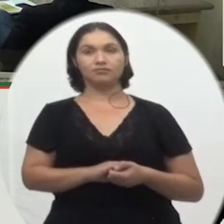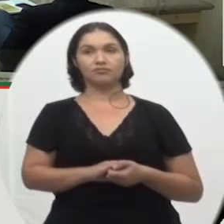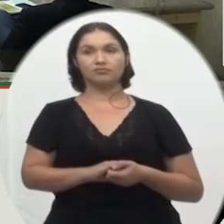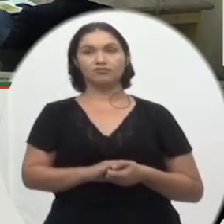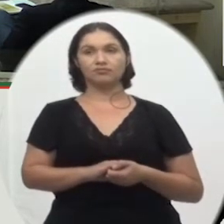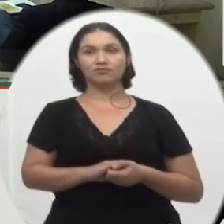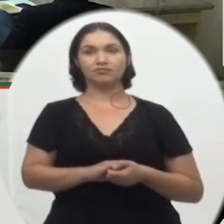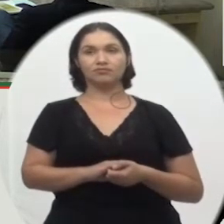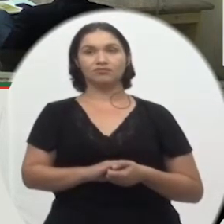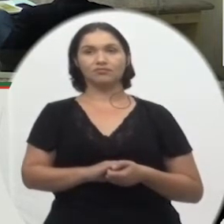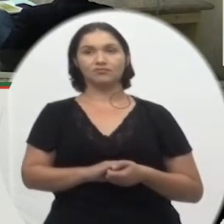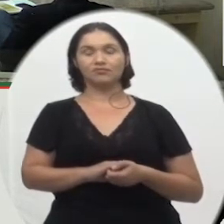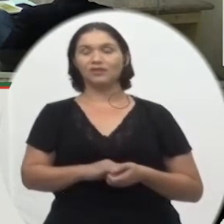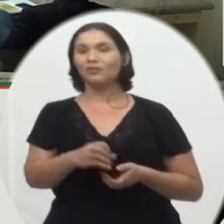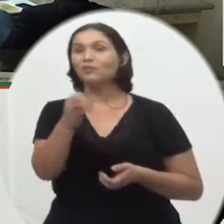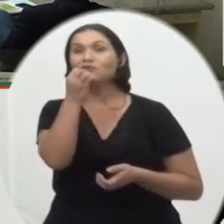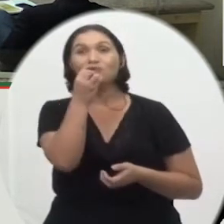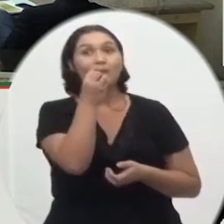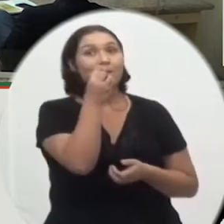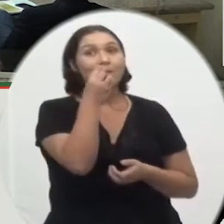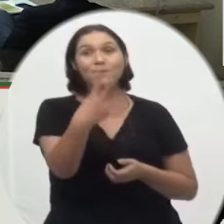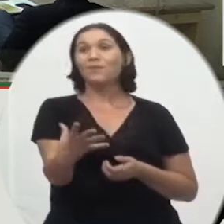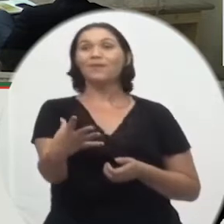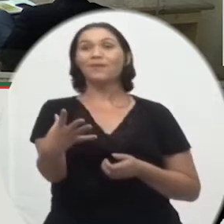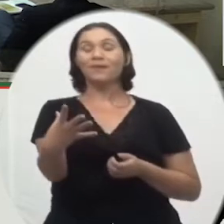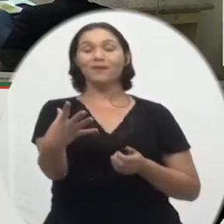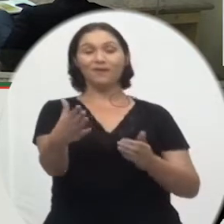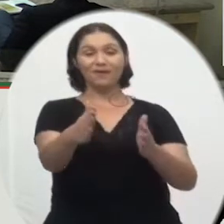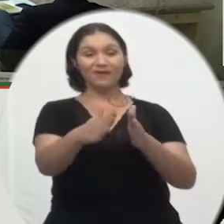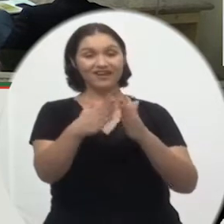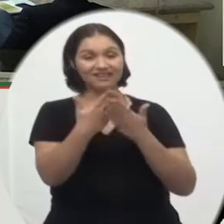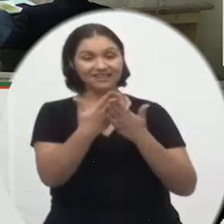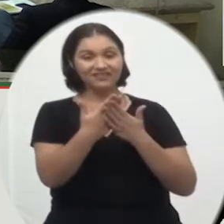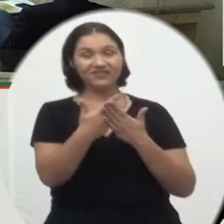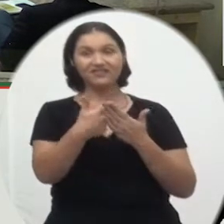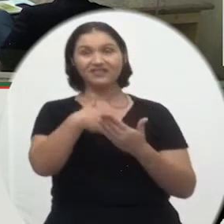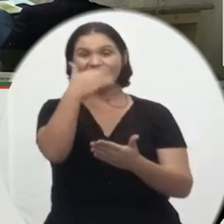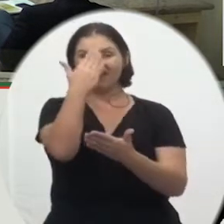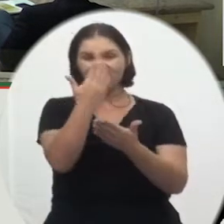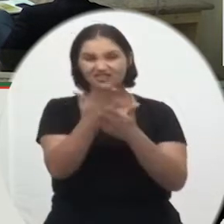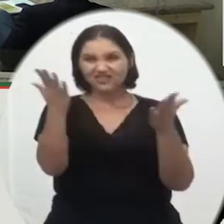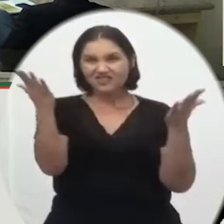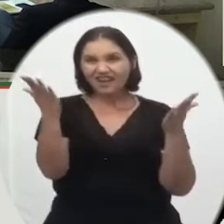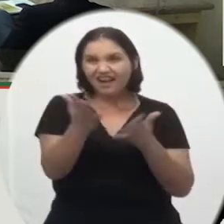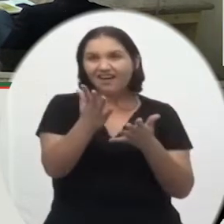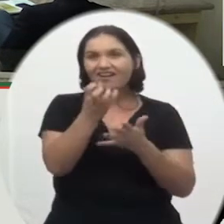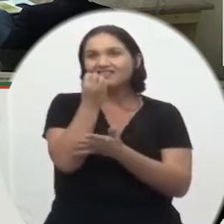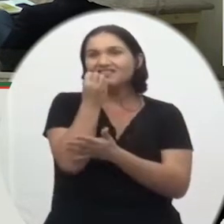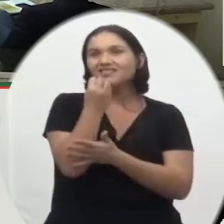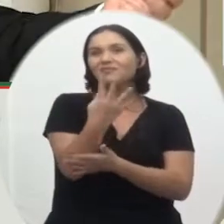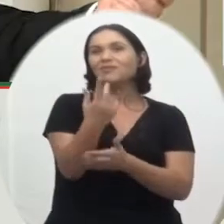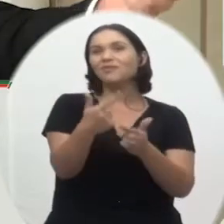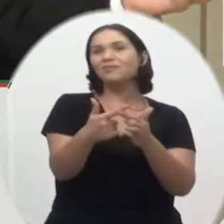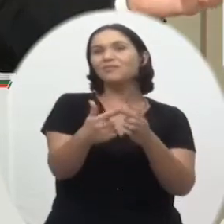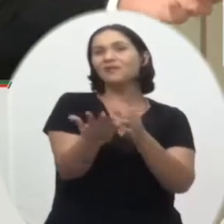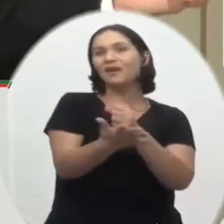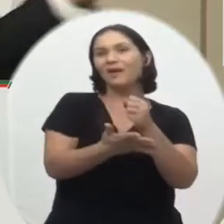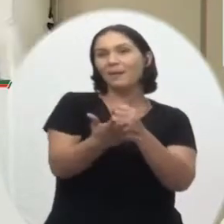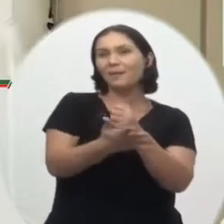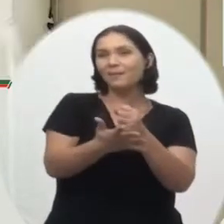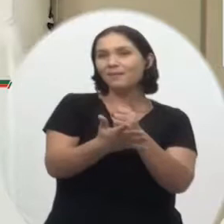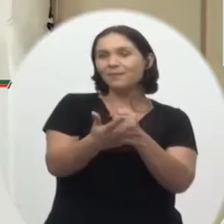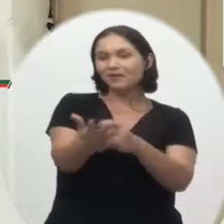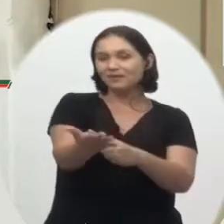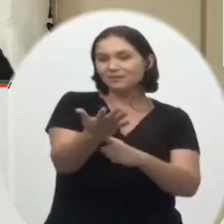Ótimo, ótimo requerimento, vereador Tita. Ótimo. Estou sentindo que agora vai. A base está ajudando, então a coisa vai